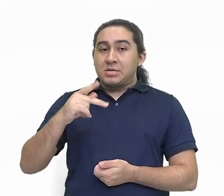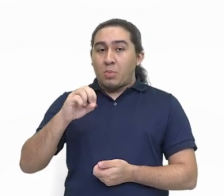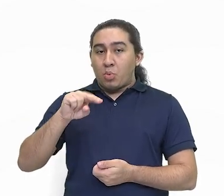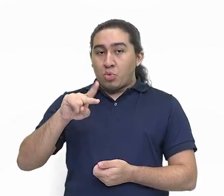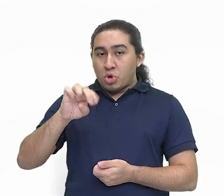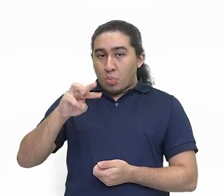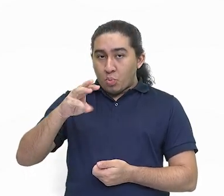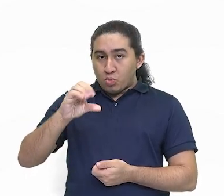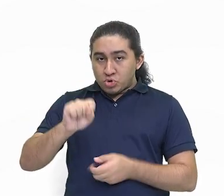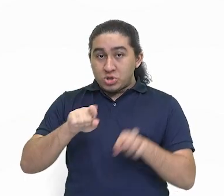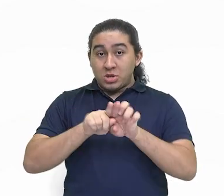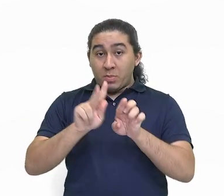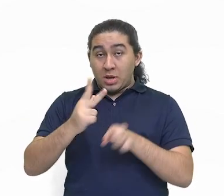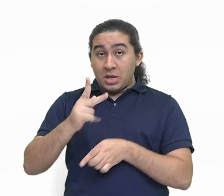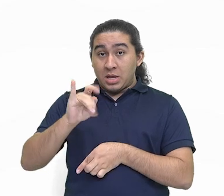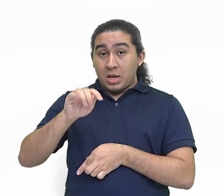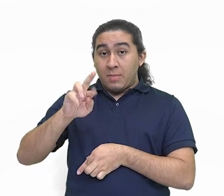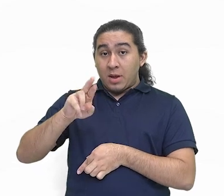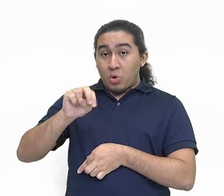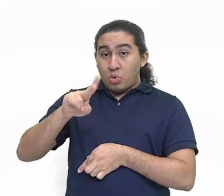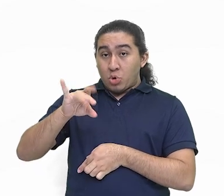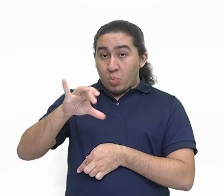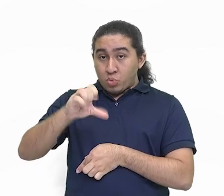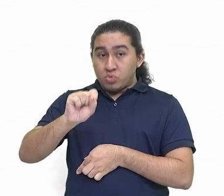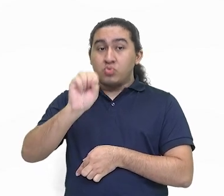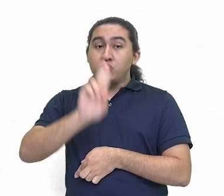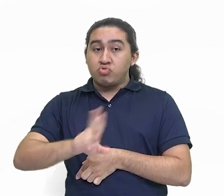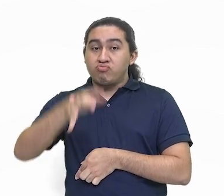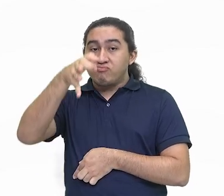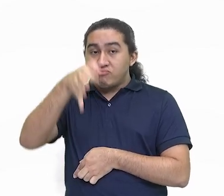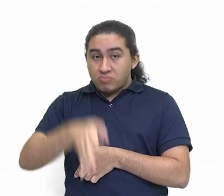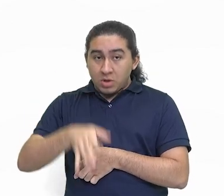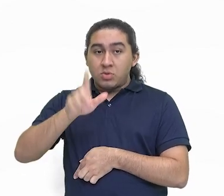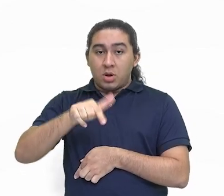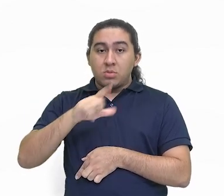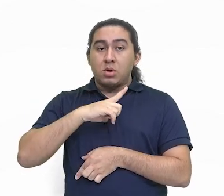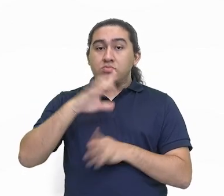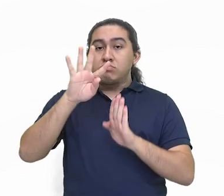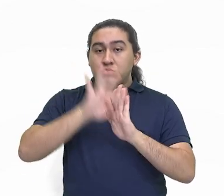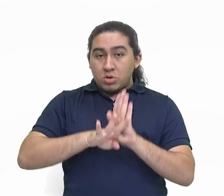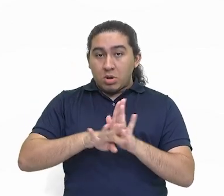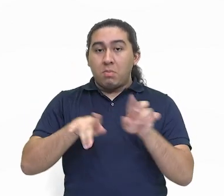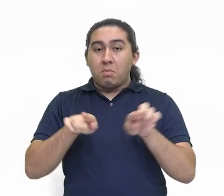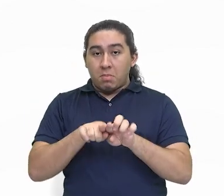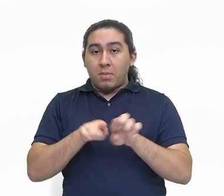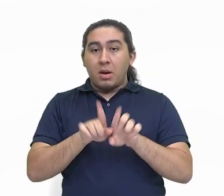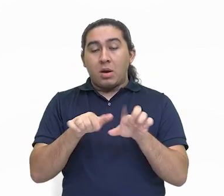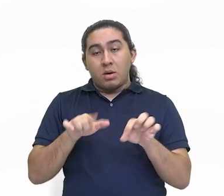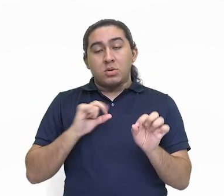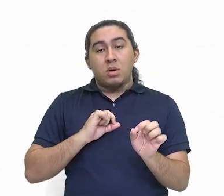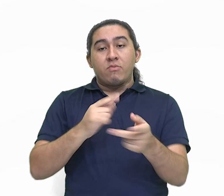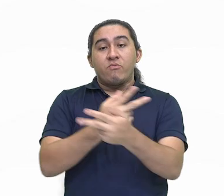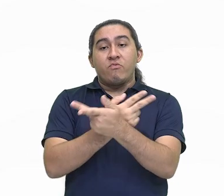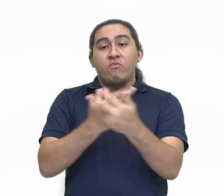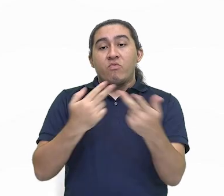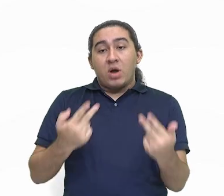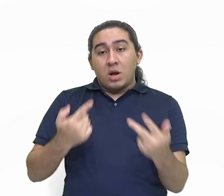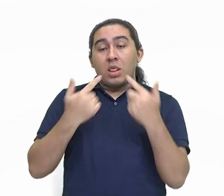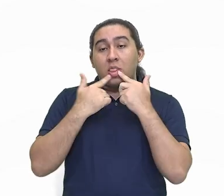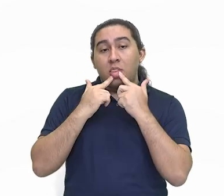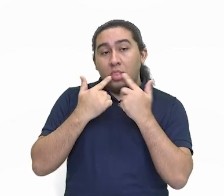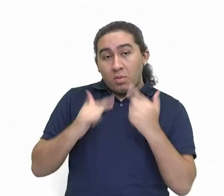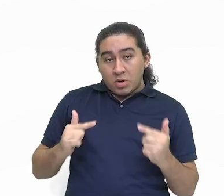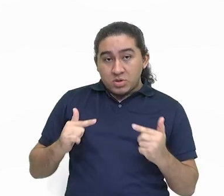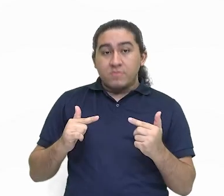hipônimos, hiperônimos no uso correto do encadeamento textual nas diversas